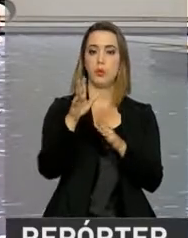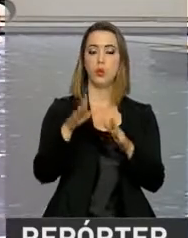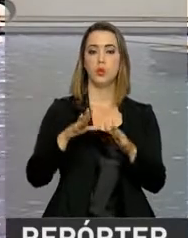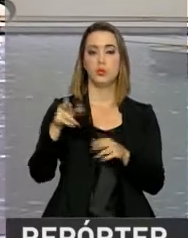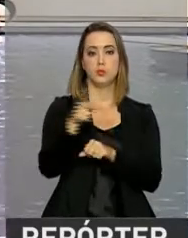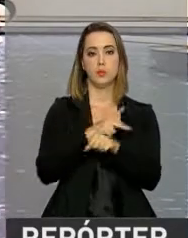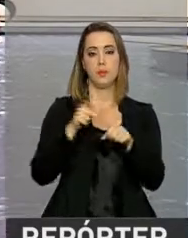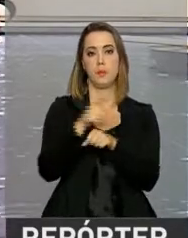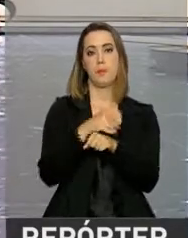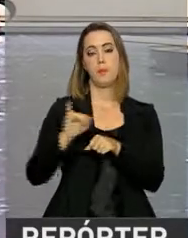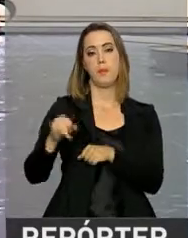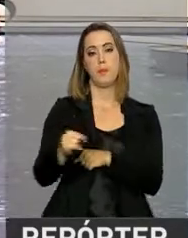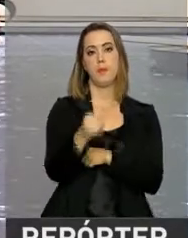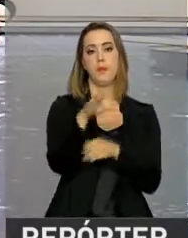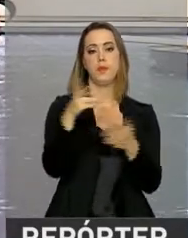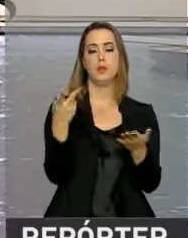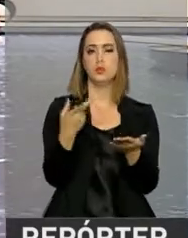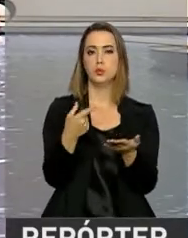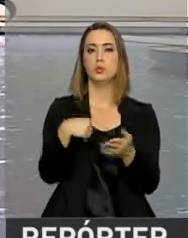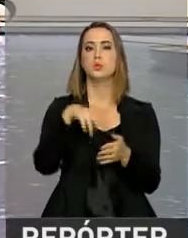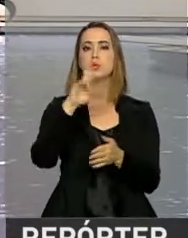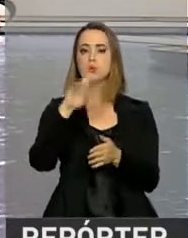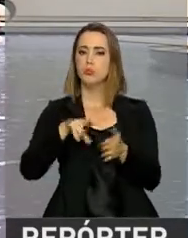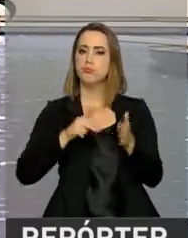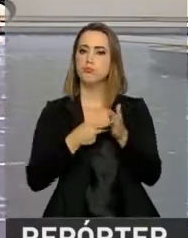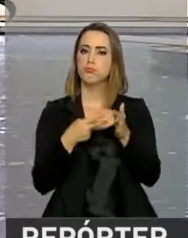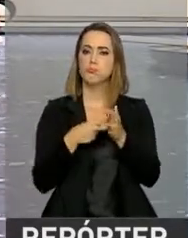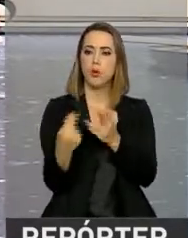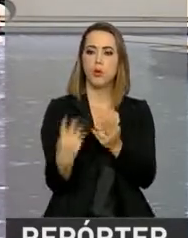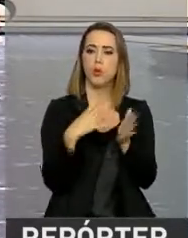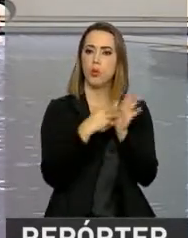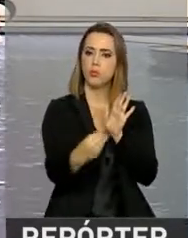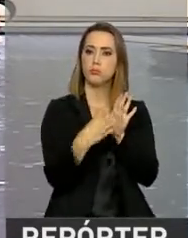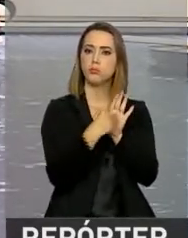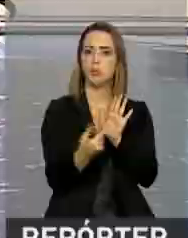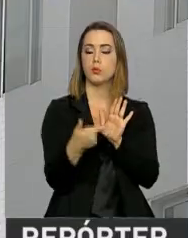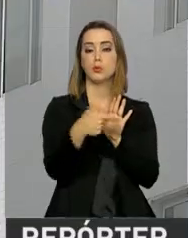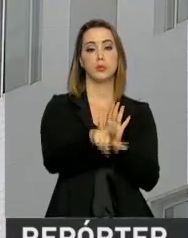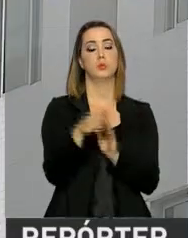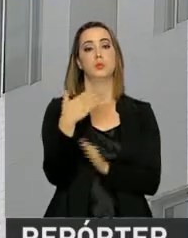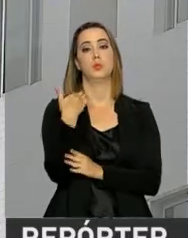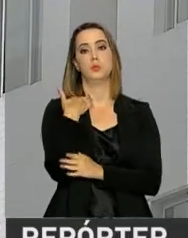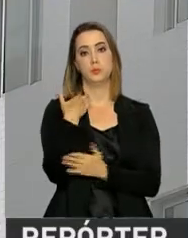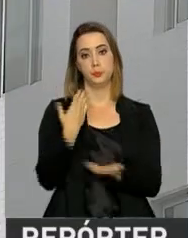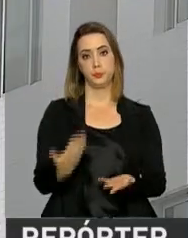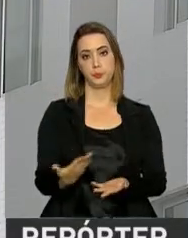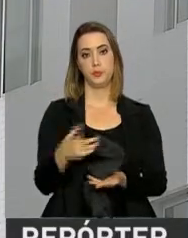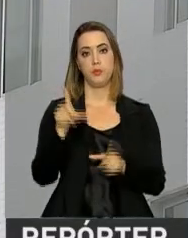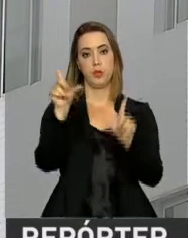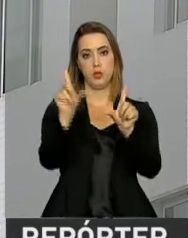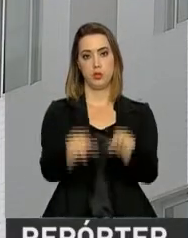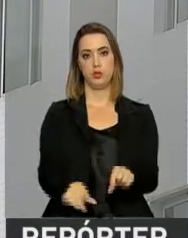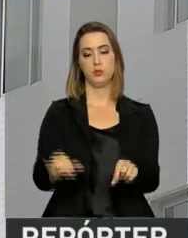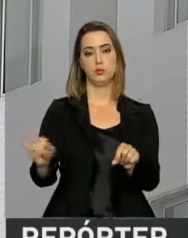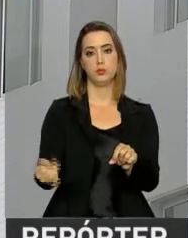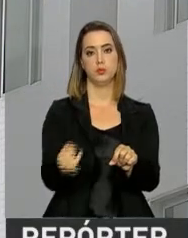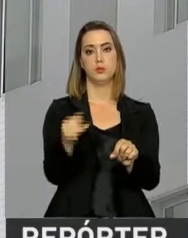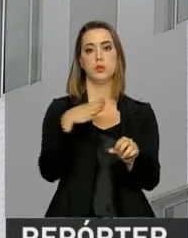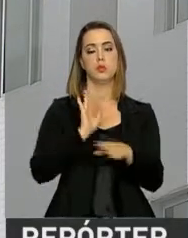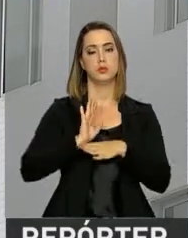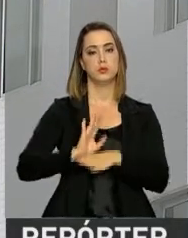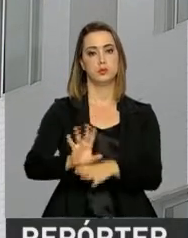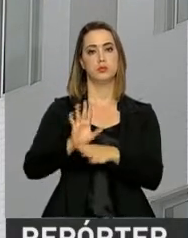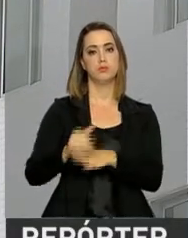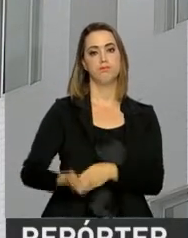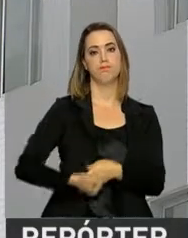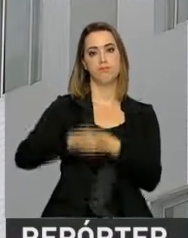cobra servem de referência para operações semelhantes em outros bancos. O objetivo da redução de juros é contribuir